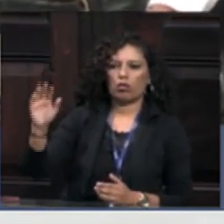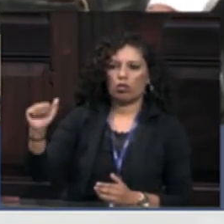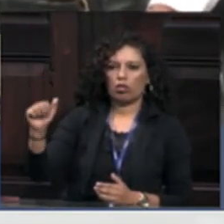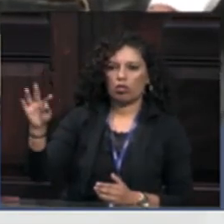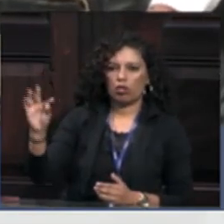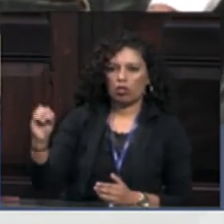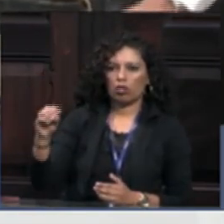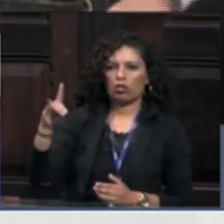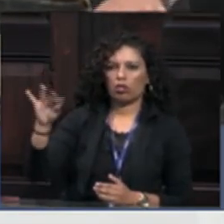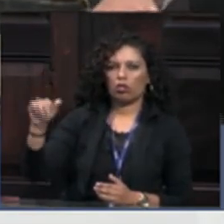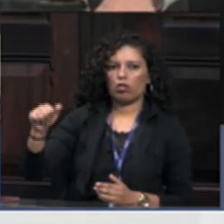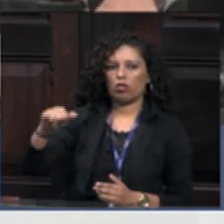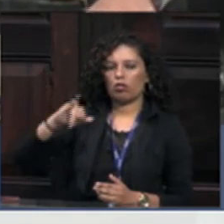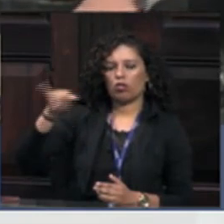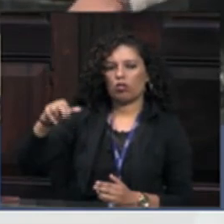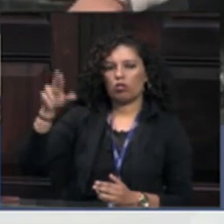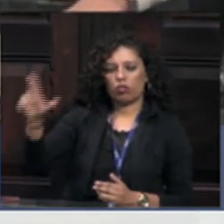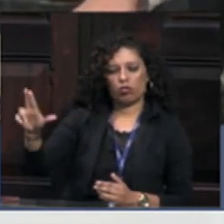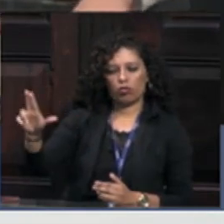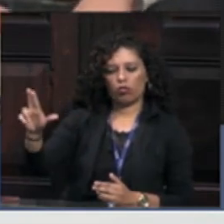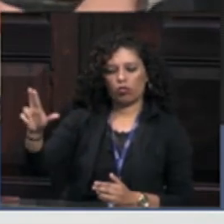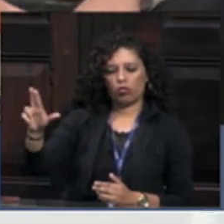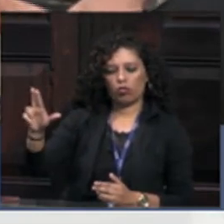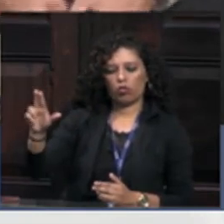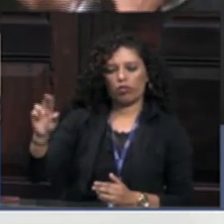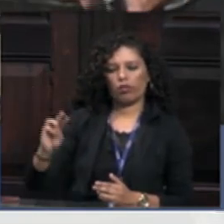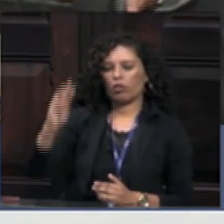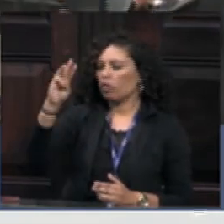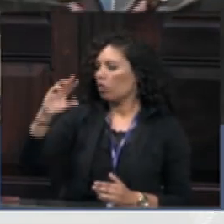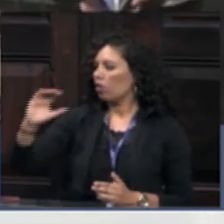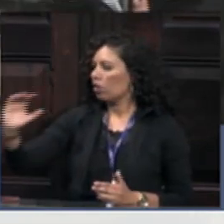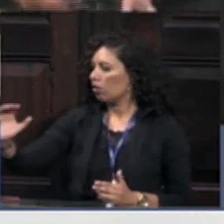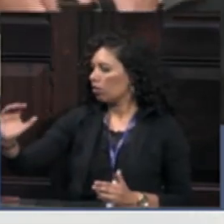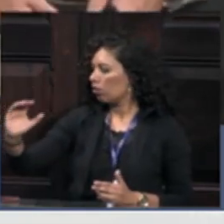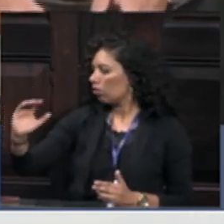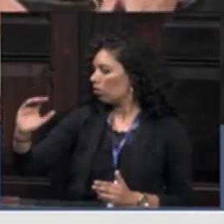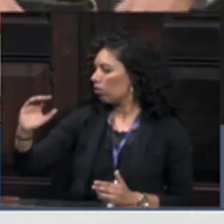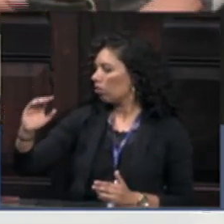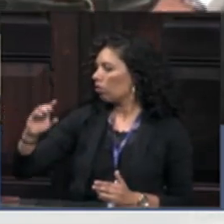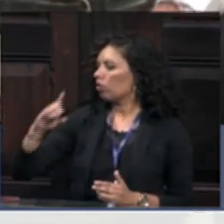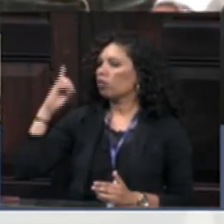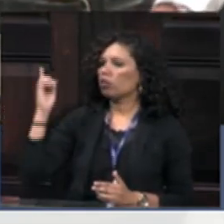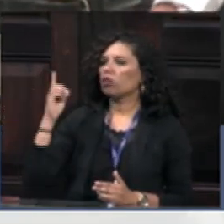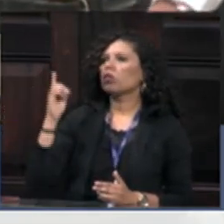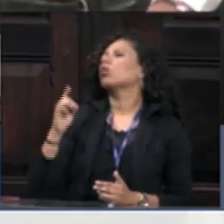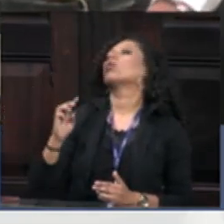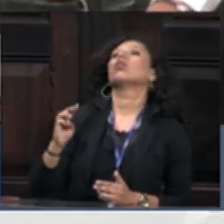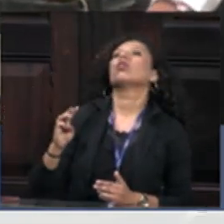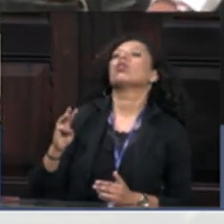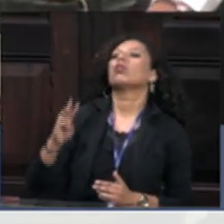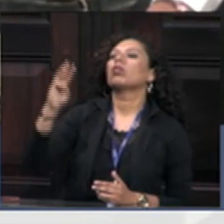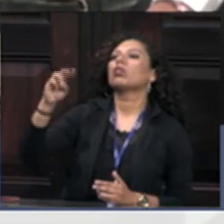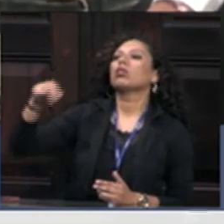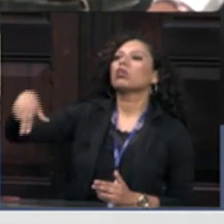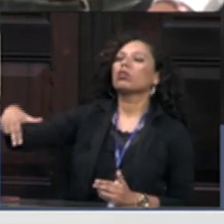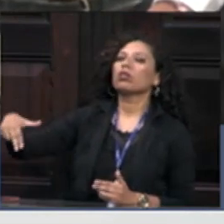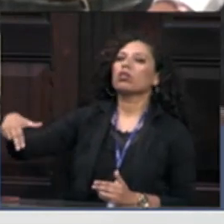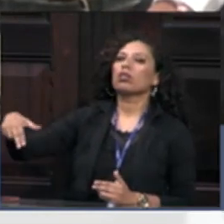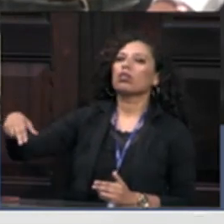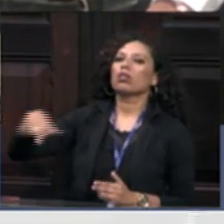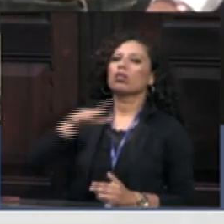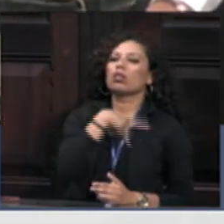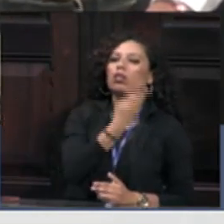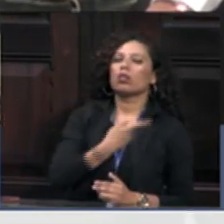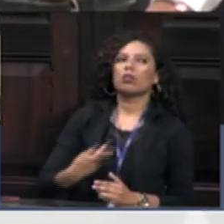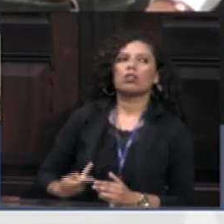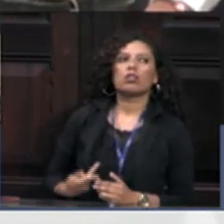deputada Tia Ju, deputado Valdec Carneiro, deputado Anderson Nogueira, deputado Zito. A